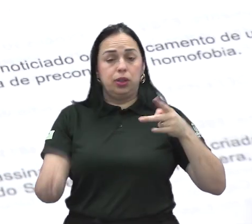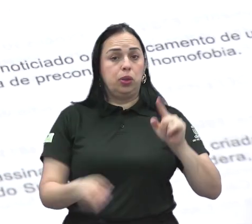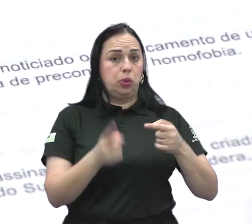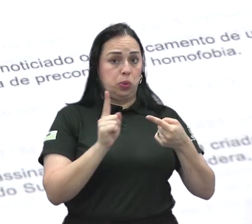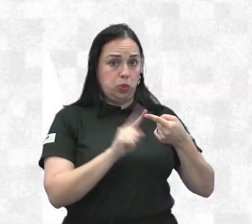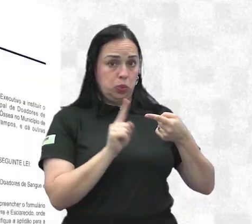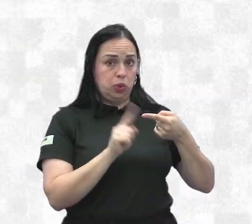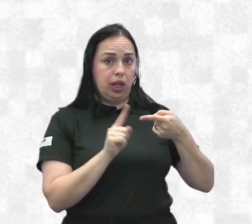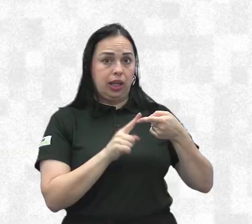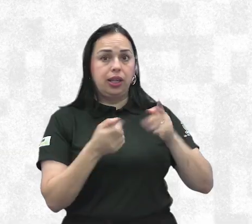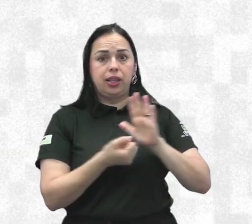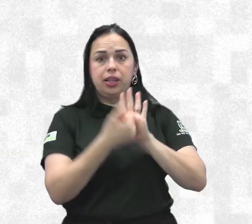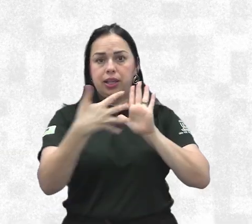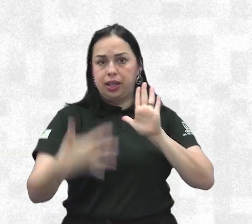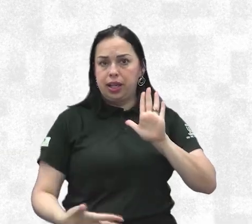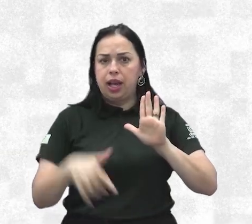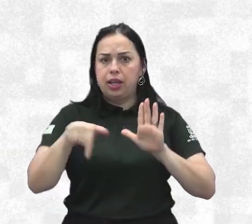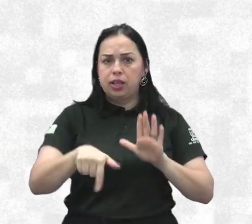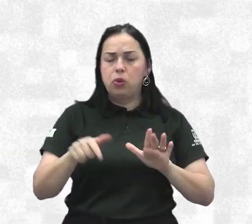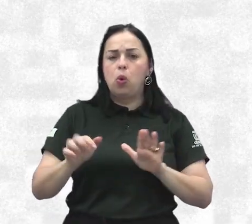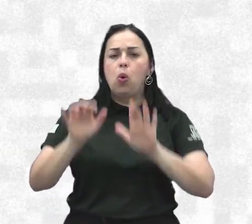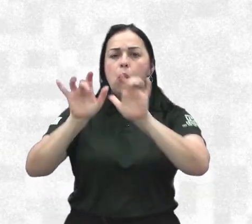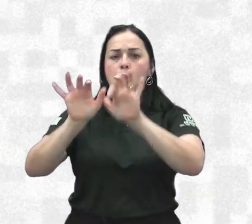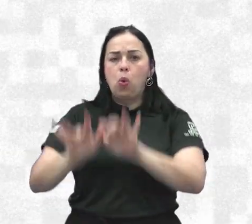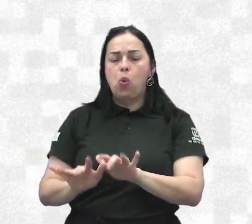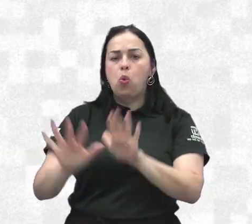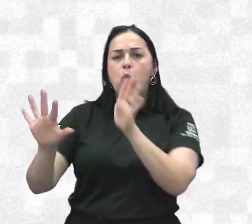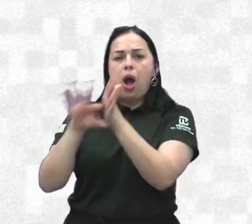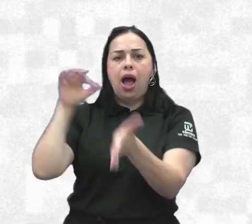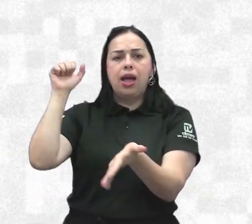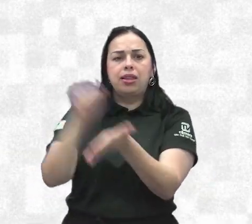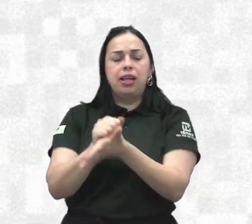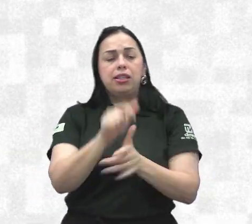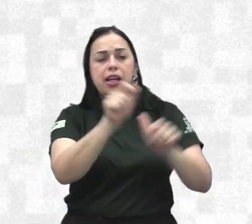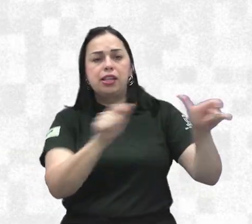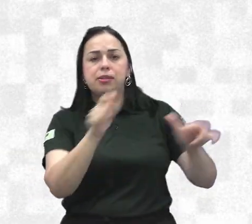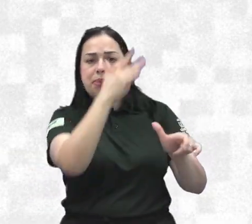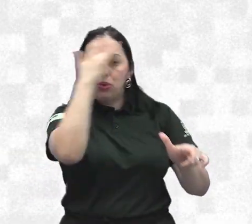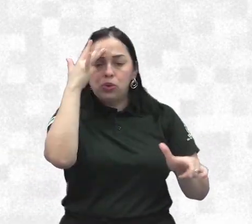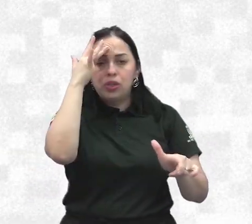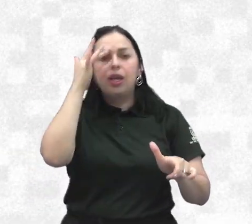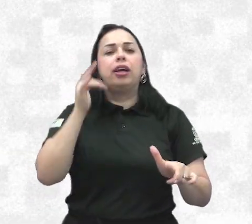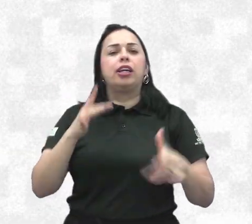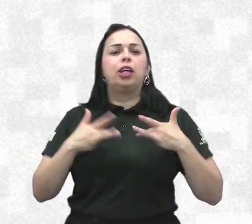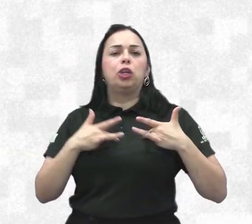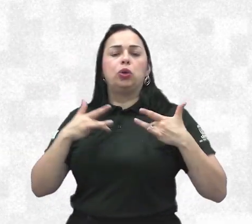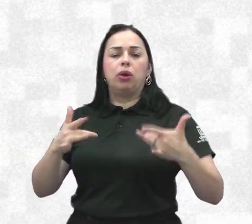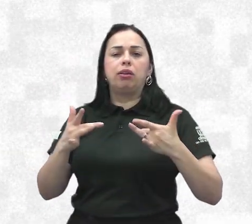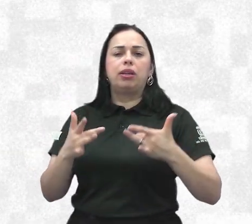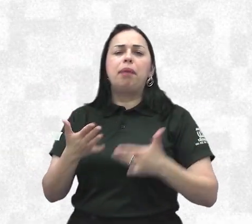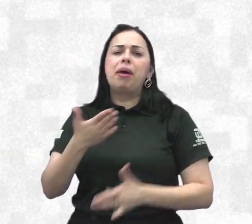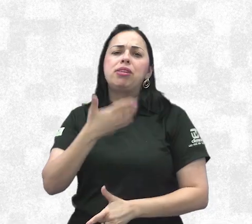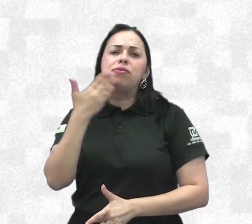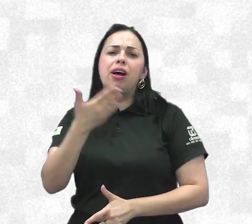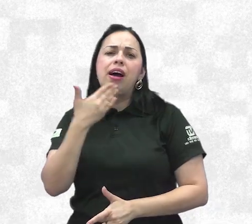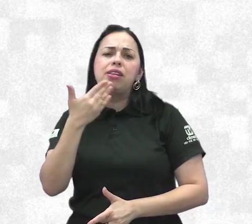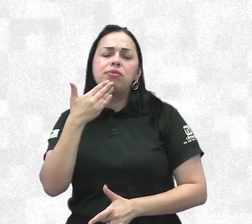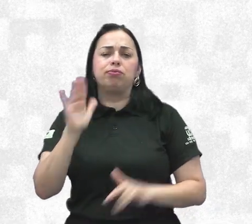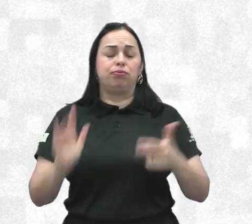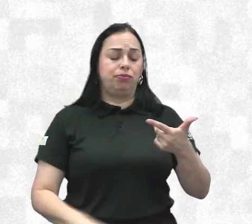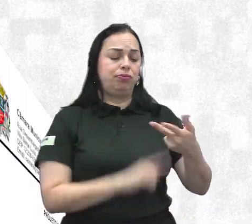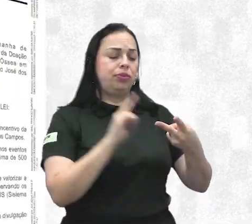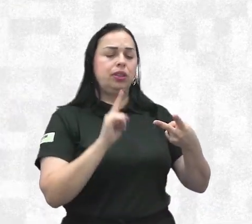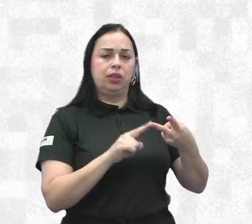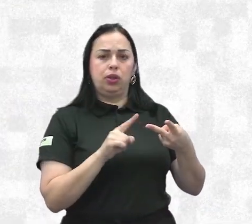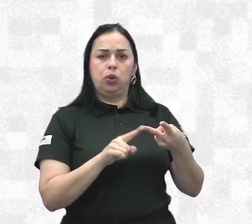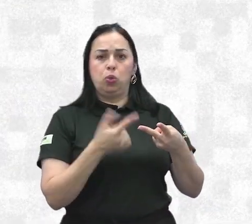do assunto. Uma das matérias prevê criar na cidade um cadastro de doadores de sangue e medula, para facilitar as